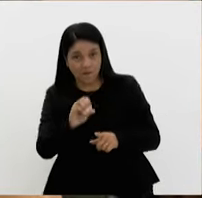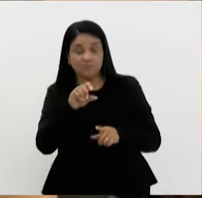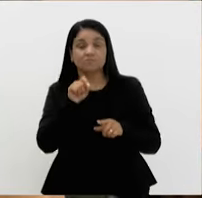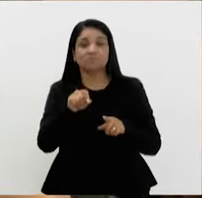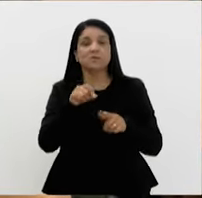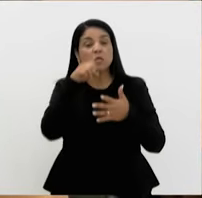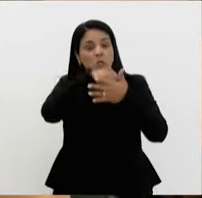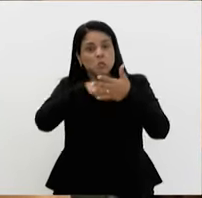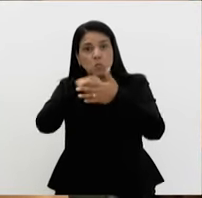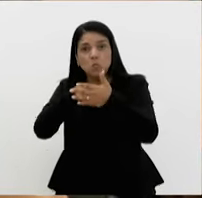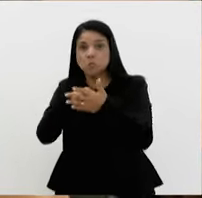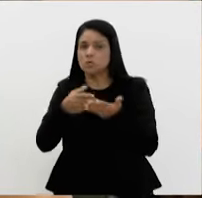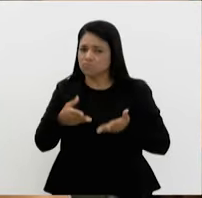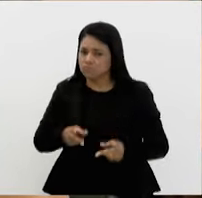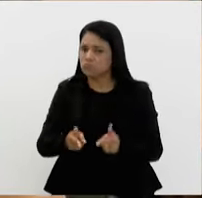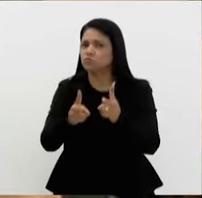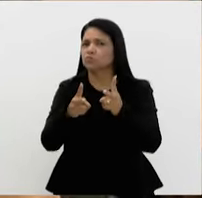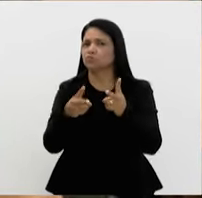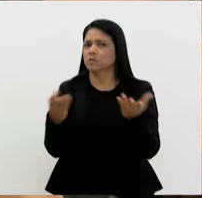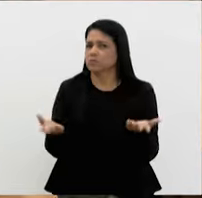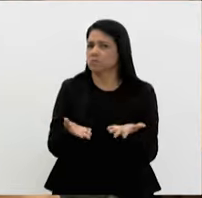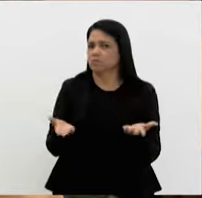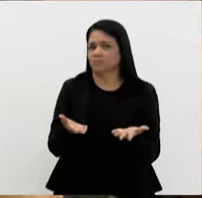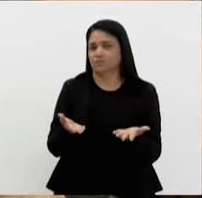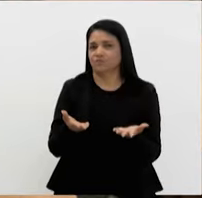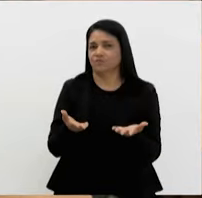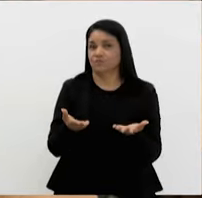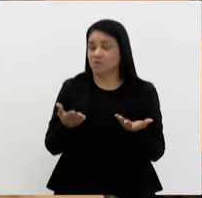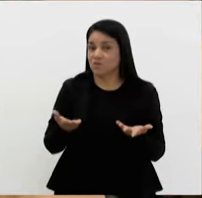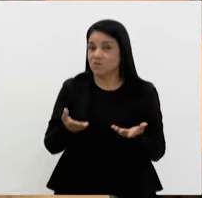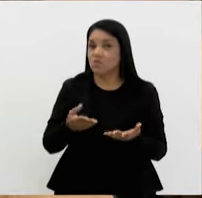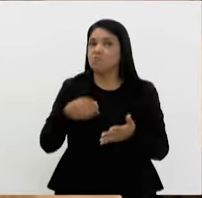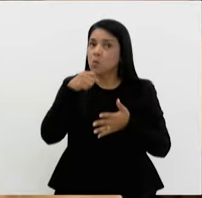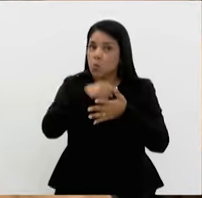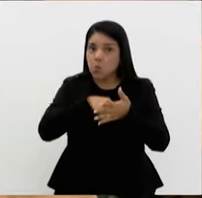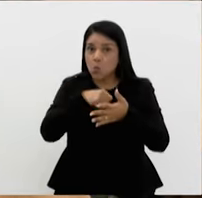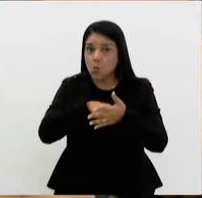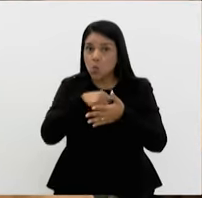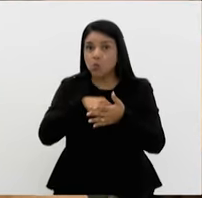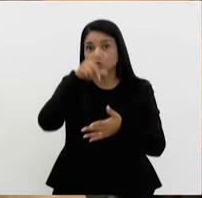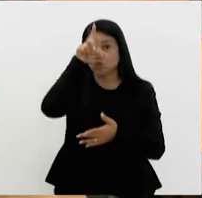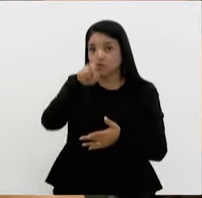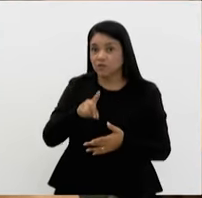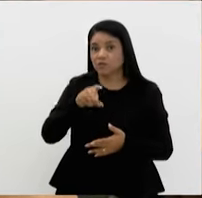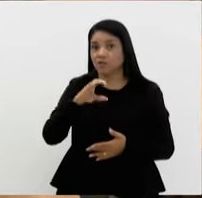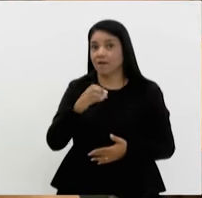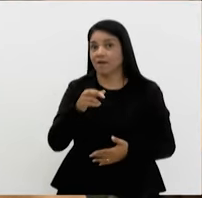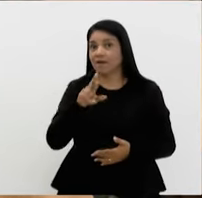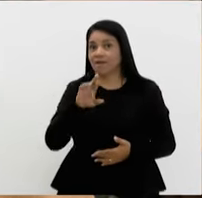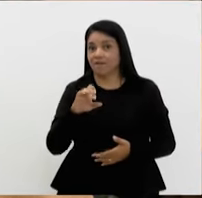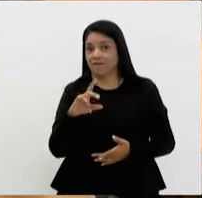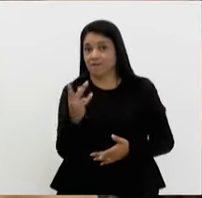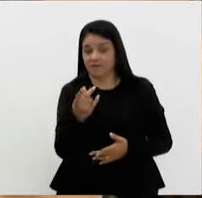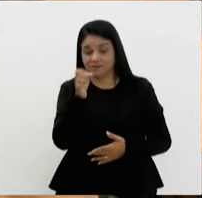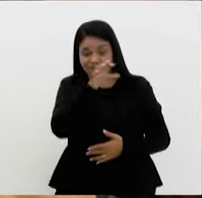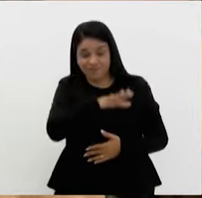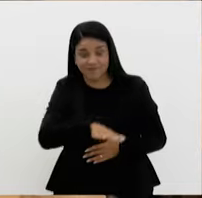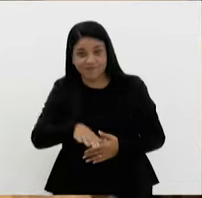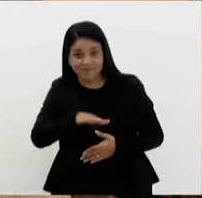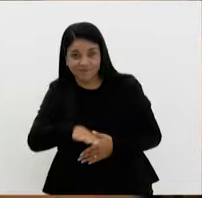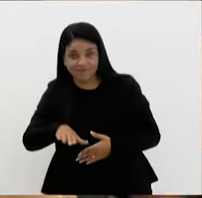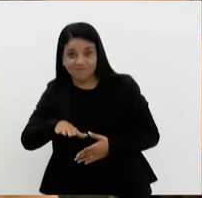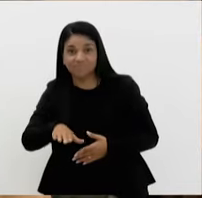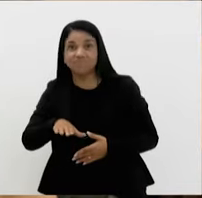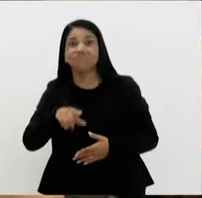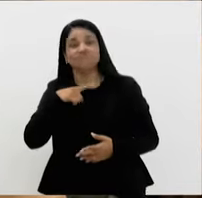ainda são vigentes hoje. Hoje a gente ainda luta, por exemplo, pelo direito à creche das nossas crianças. E isso